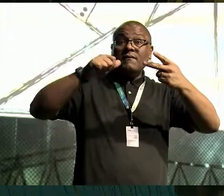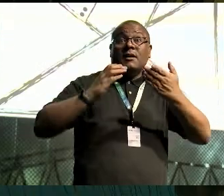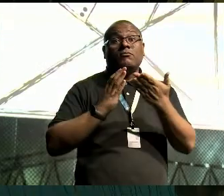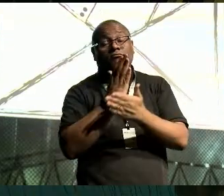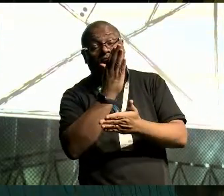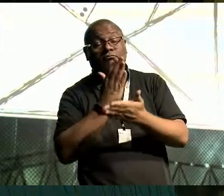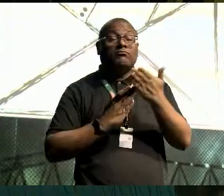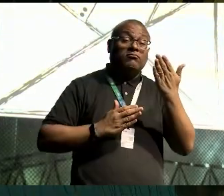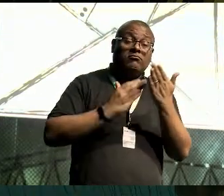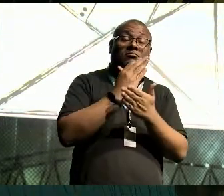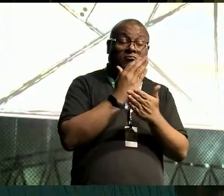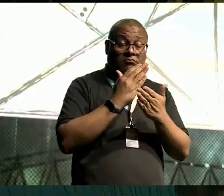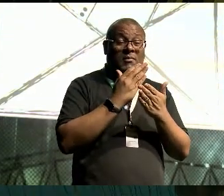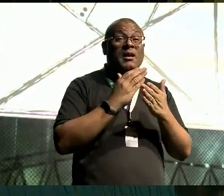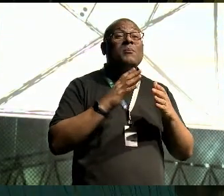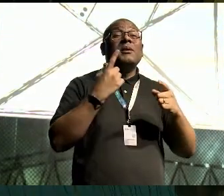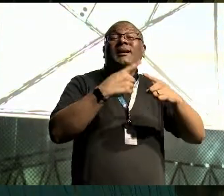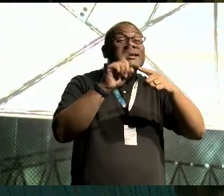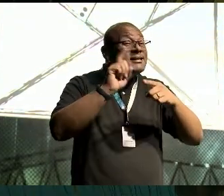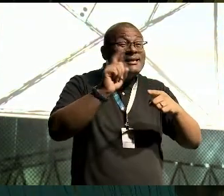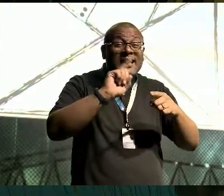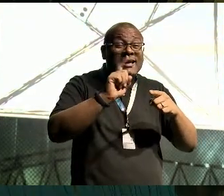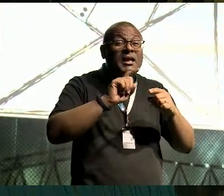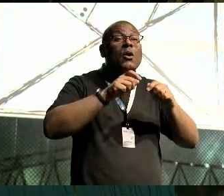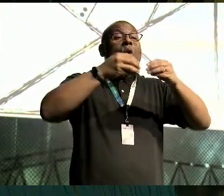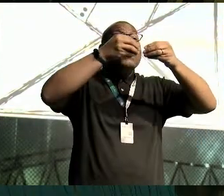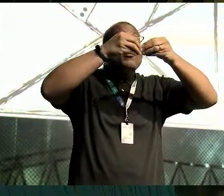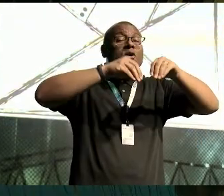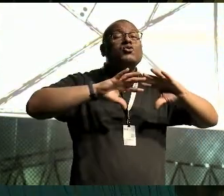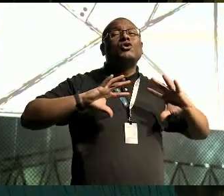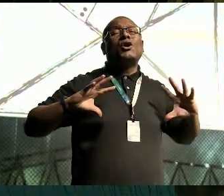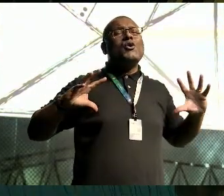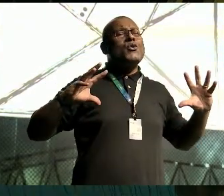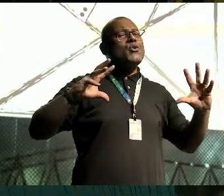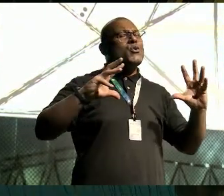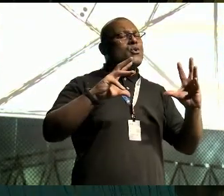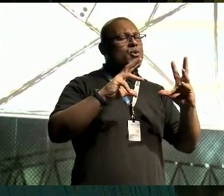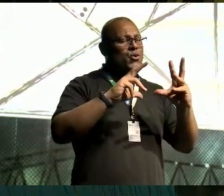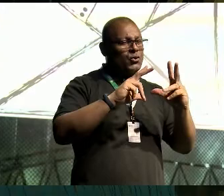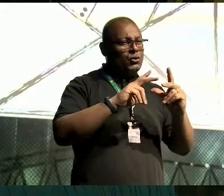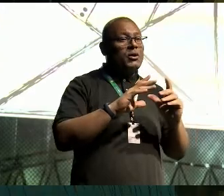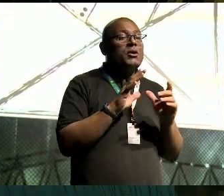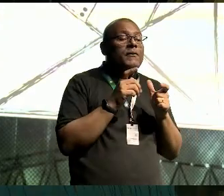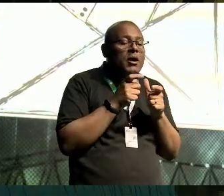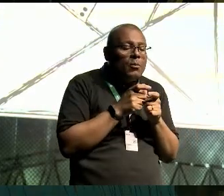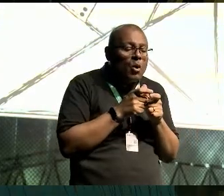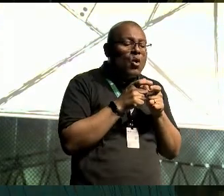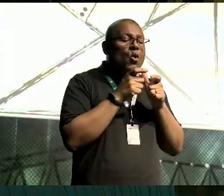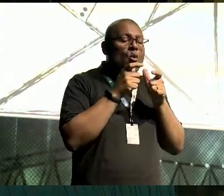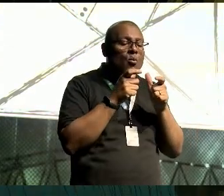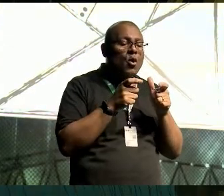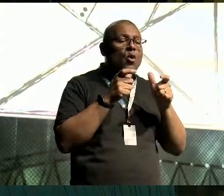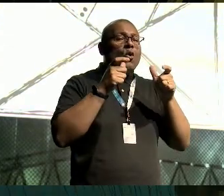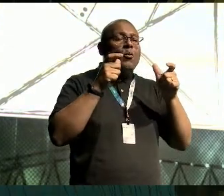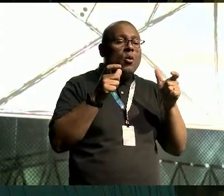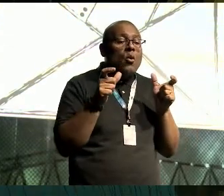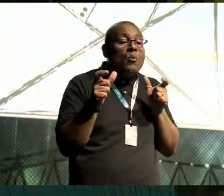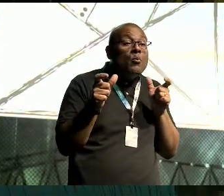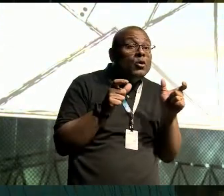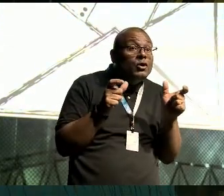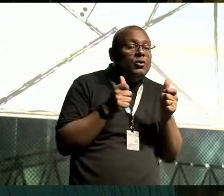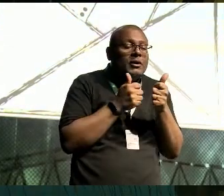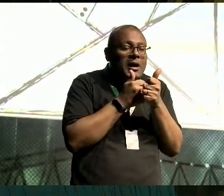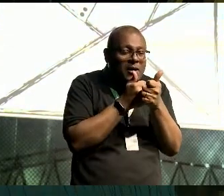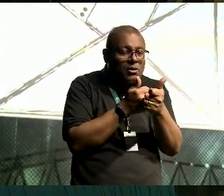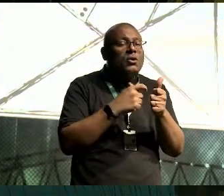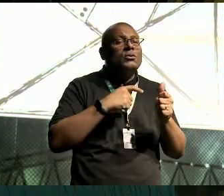não afetar a plataforma inteira como um todo num passo de mágicas, né? Então, a gente consegue fazer isso de uma forma escalonada, com um monitoramento específico, colocando